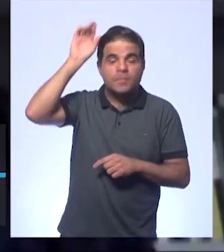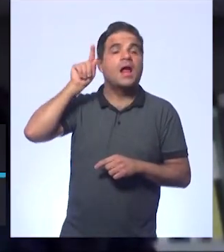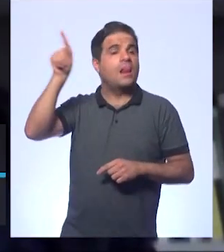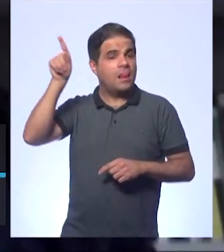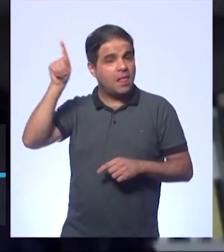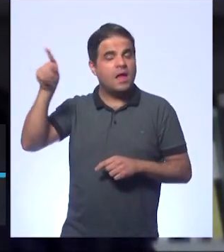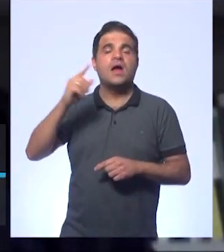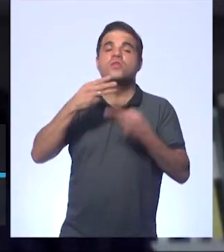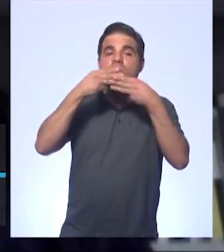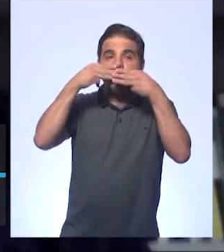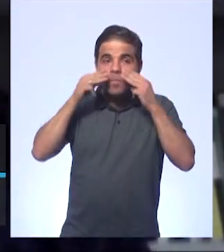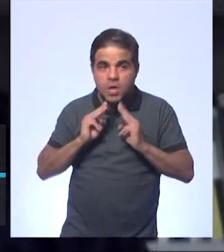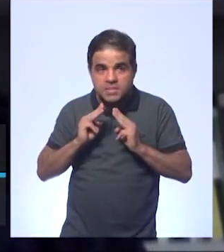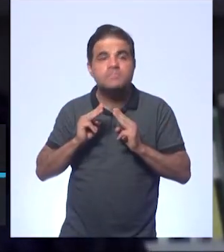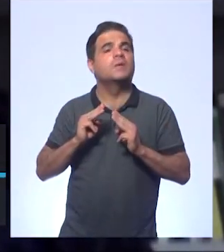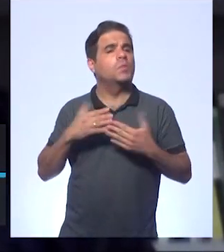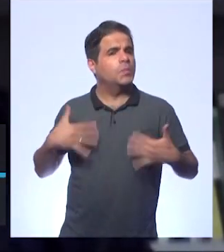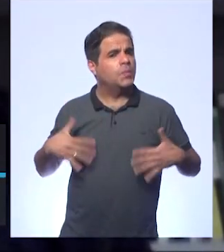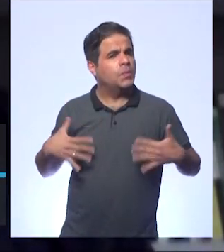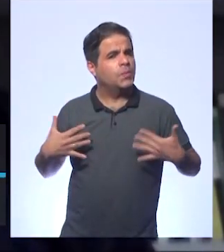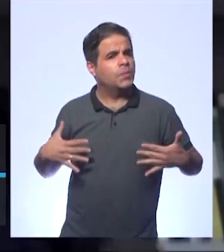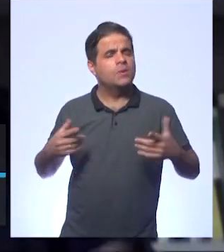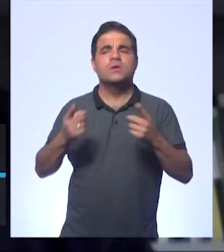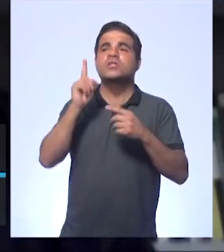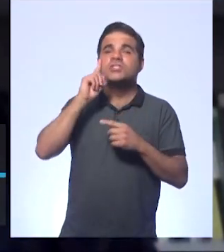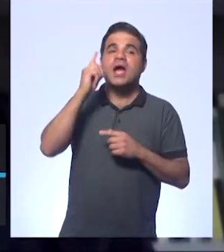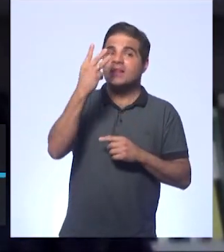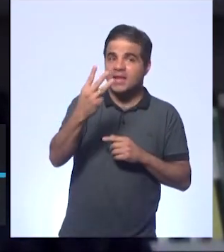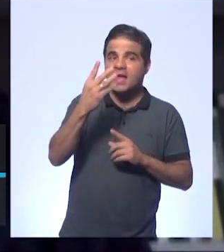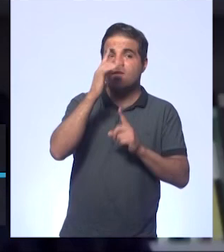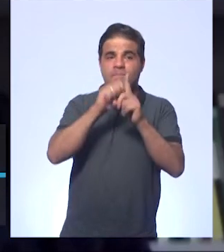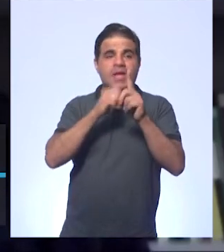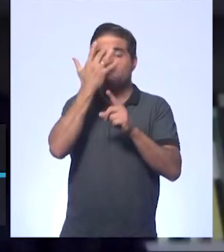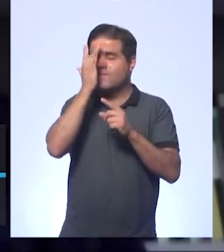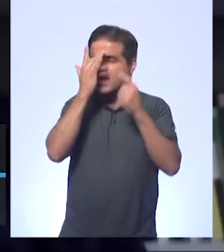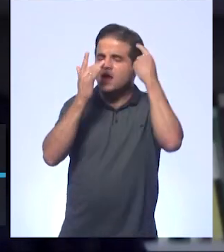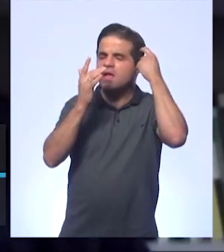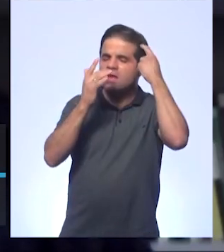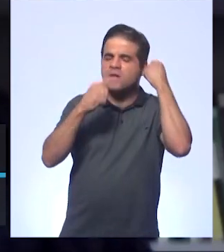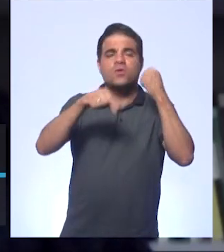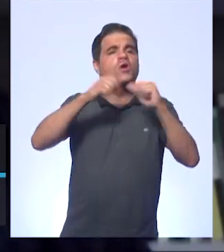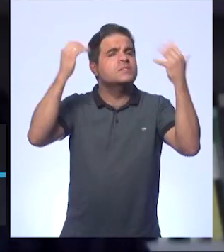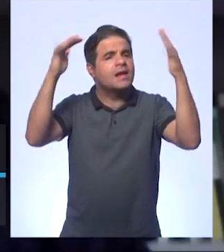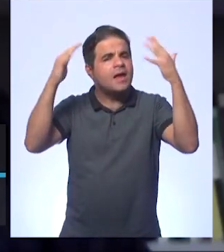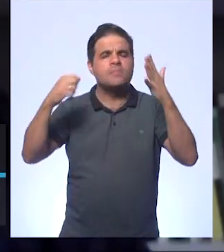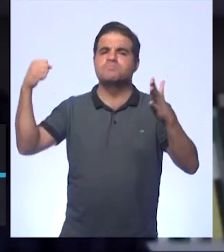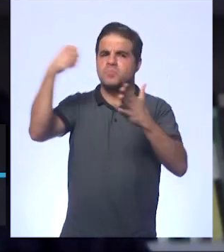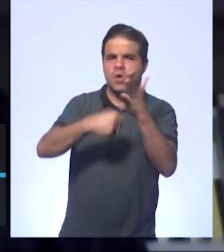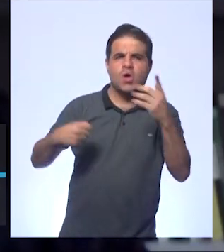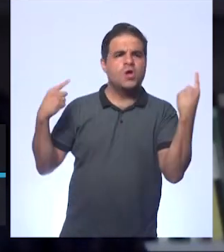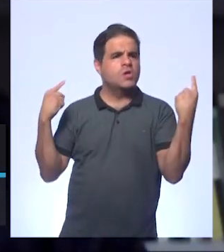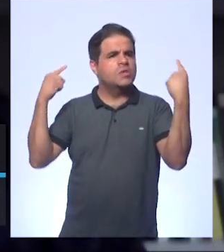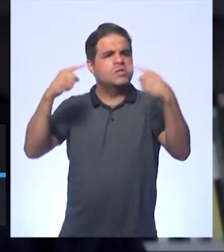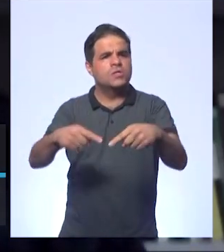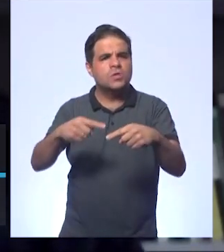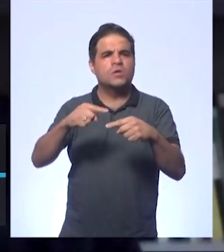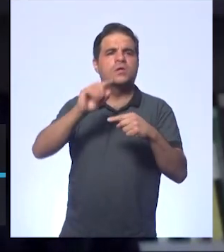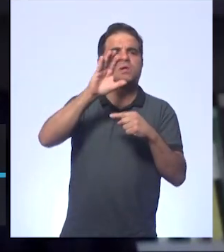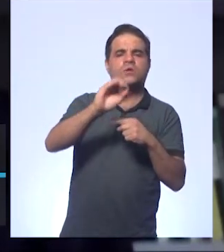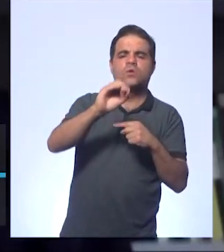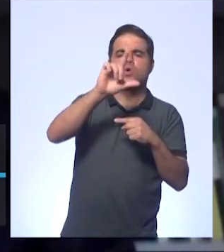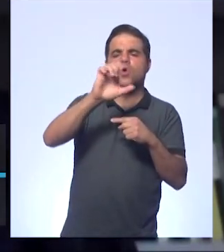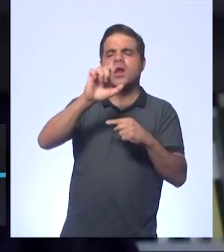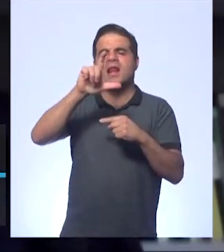Popular de Moçambique. Mas dia 3 de fevereiro também a gente celebra a Batalha de Colela. A Batalha de